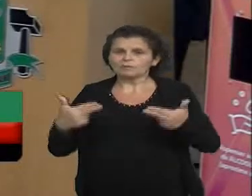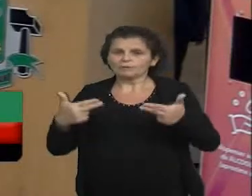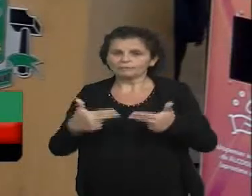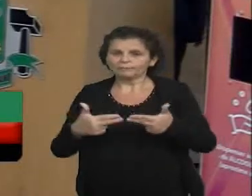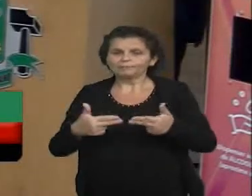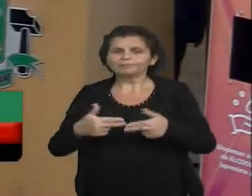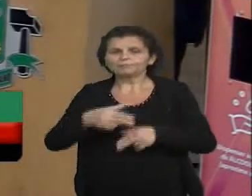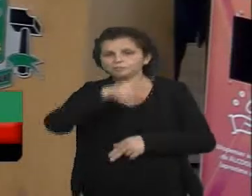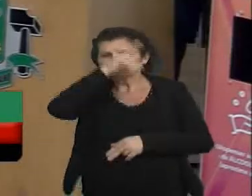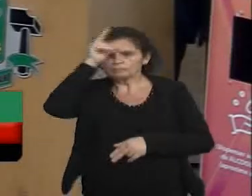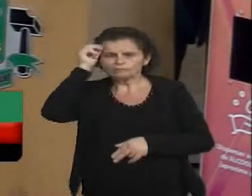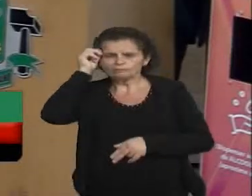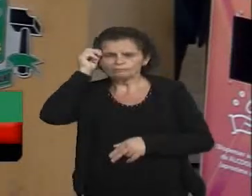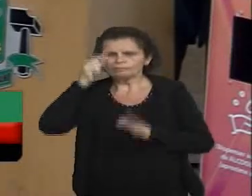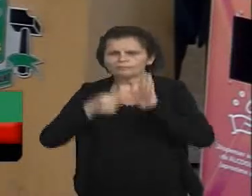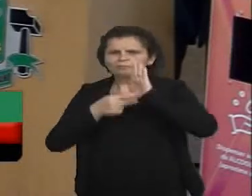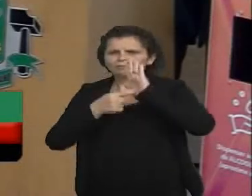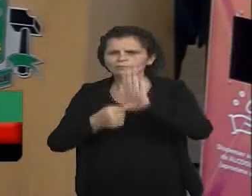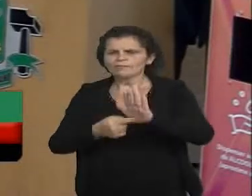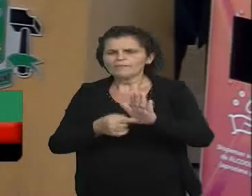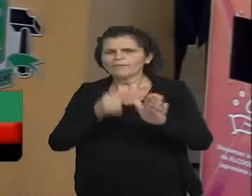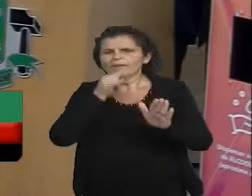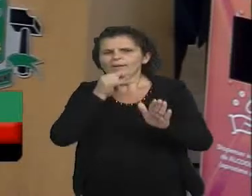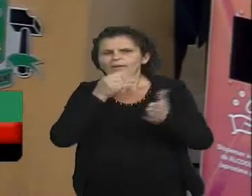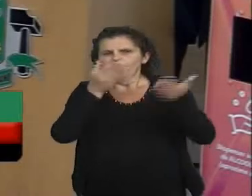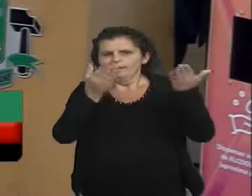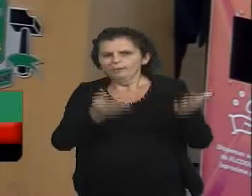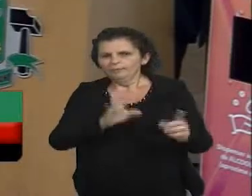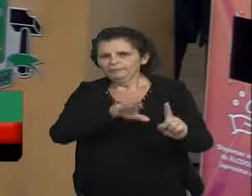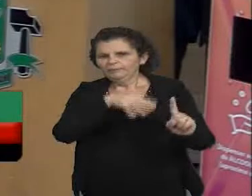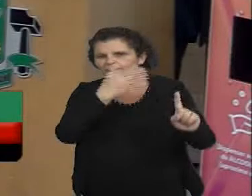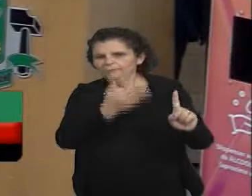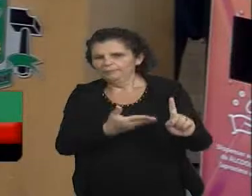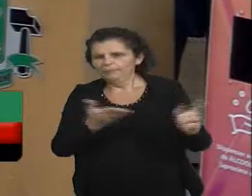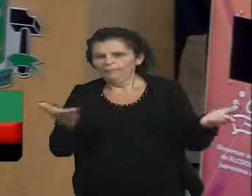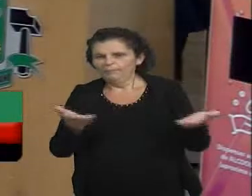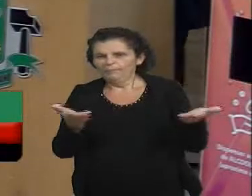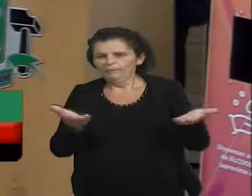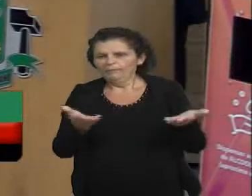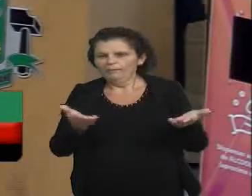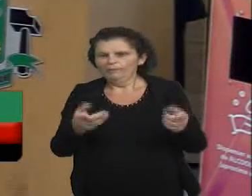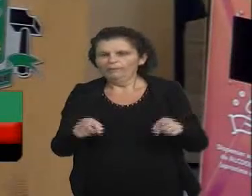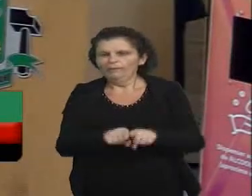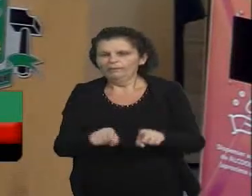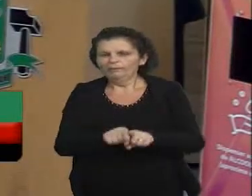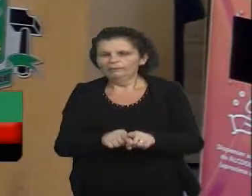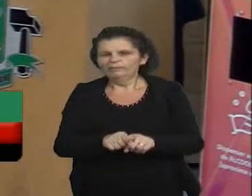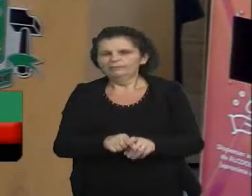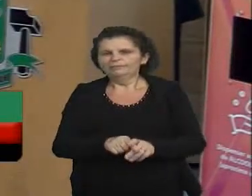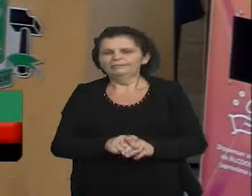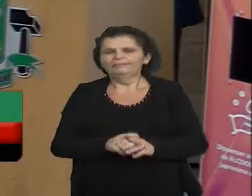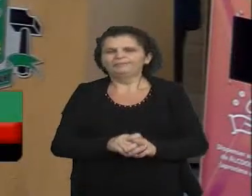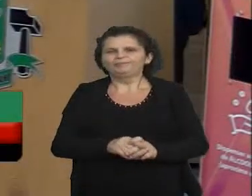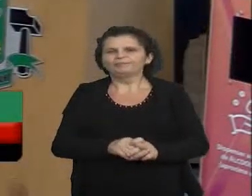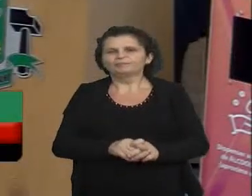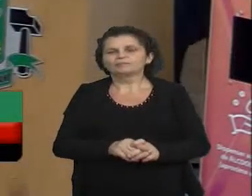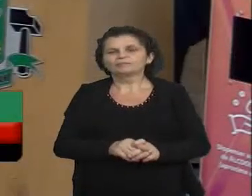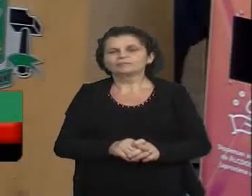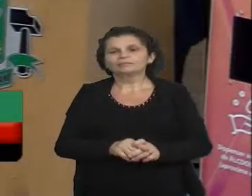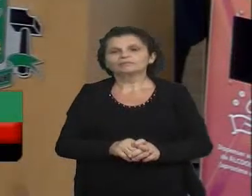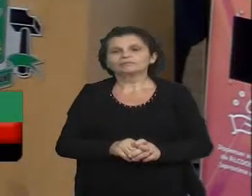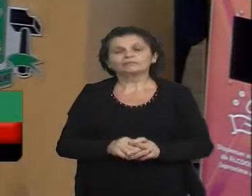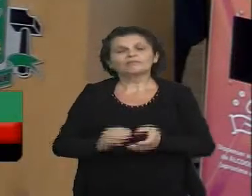Executivo, são exemplos, assim como o homenageado que está sendo agora nessa Casa de Leis.